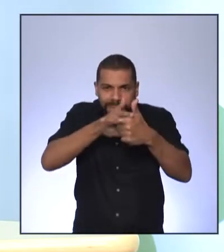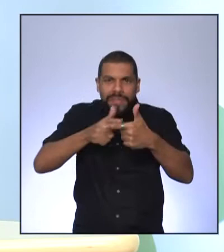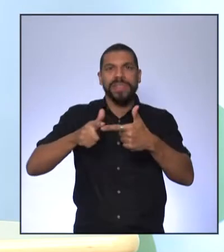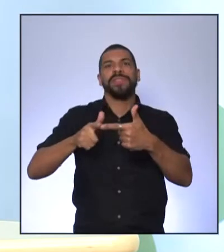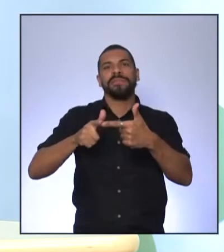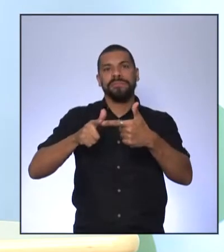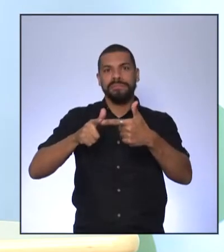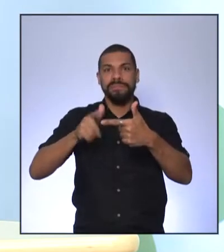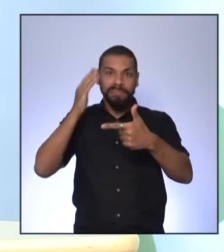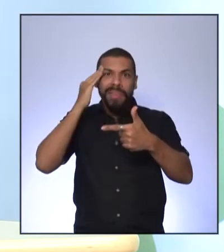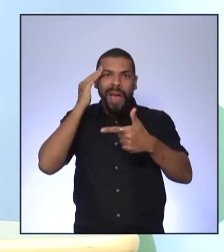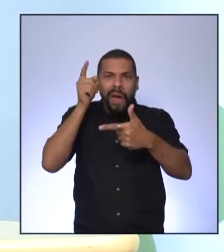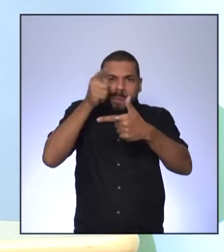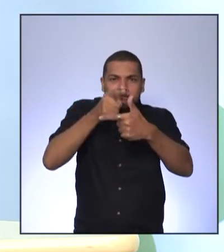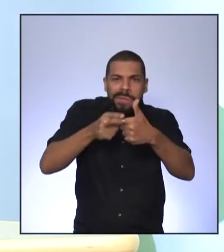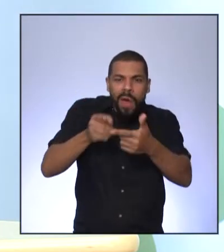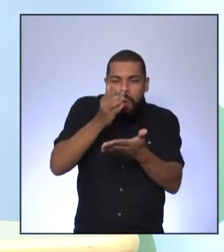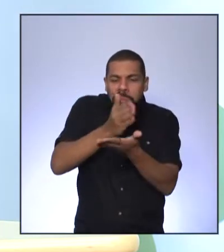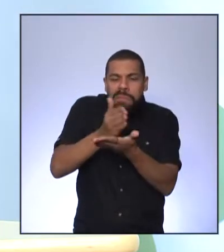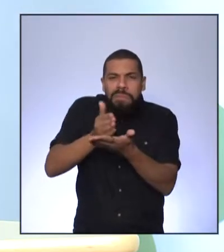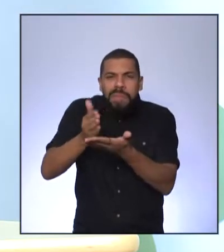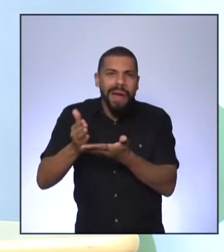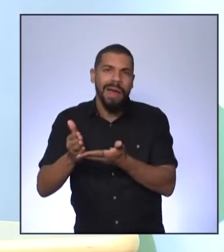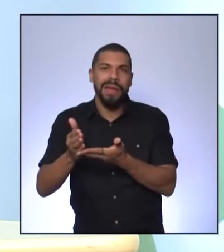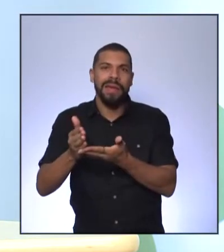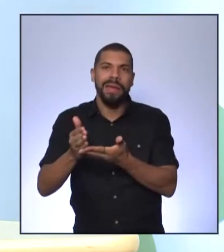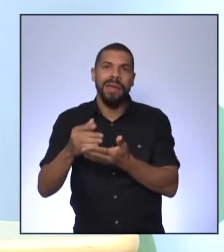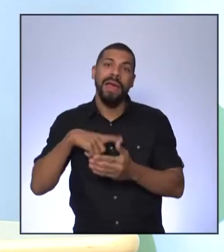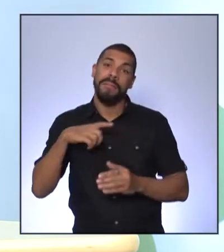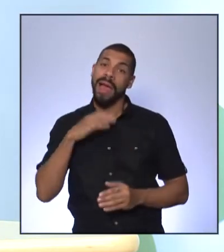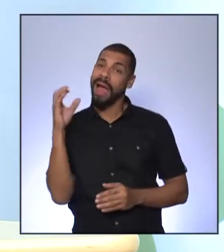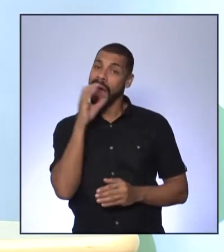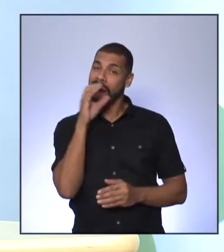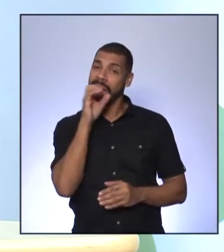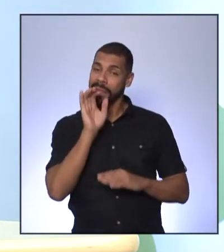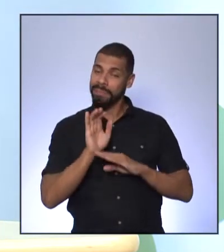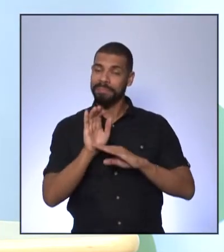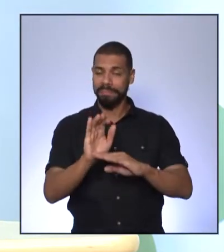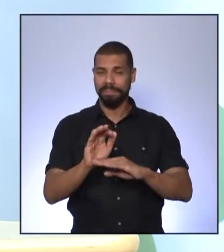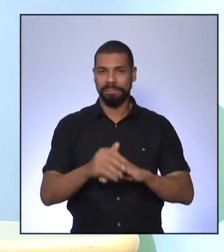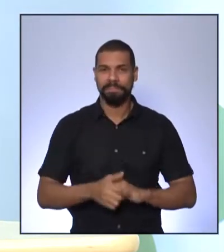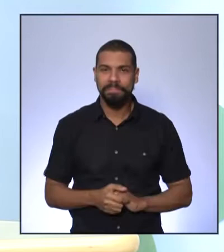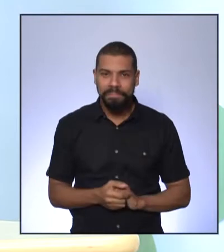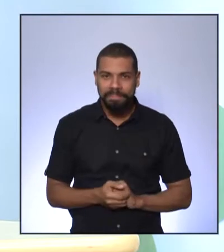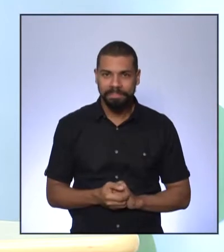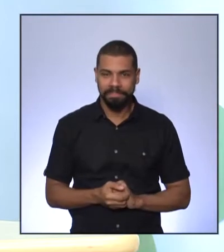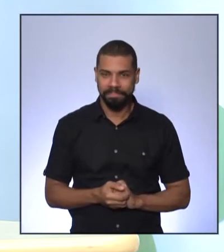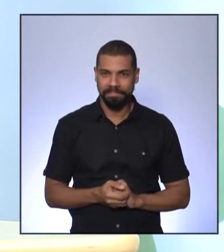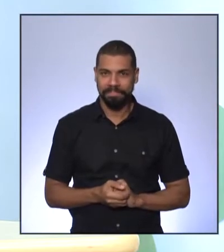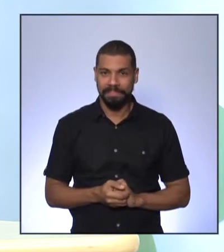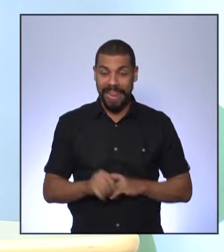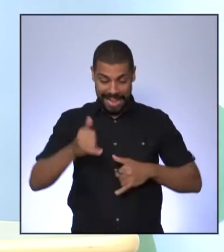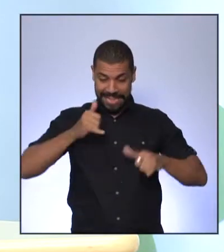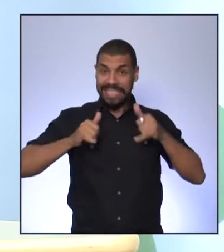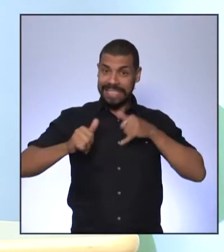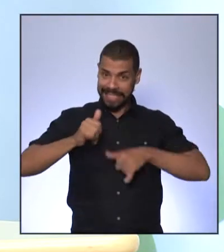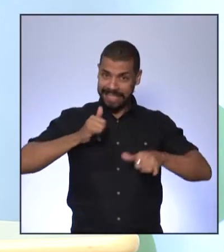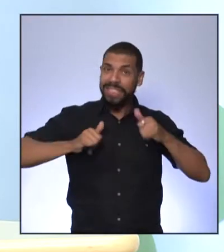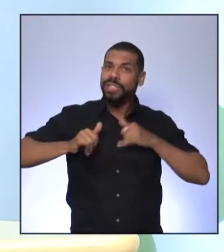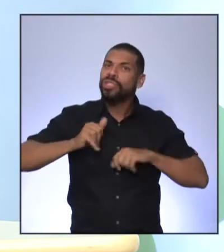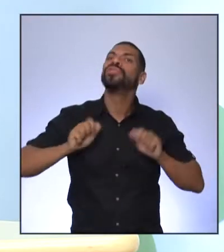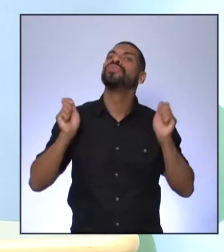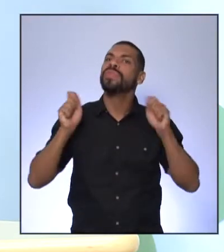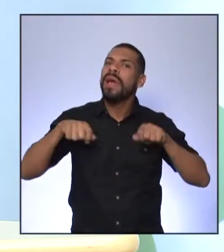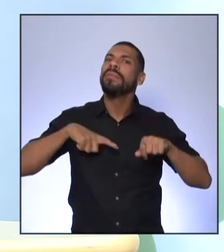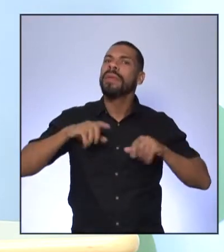Ele dividindo essa energia em parcelas menores, mais moléculas conseguem atingir. essa energia e fazer com que a